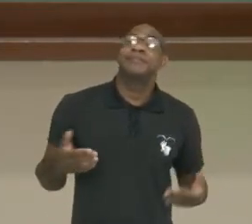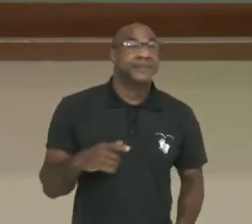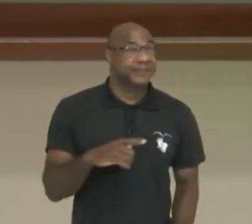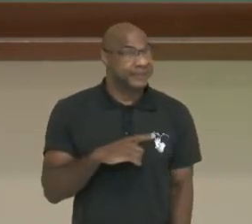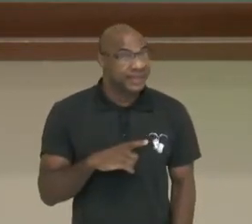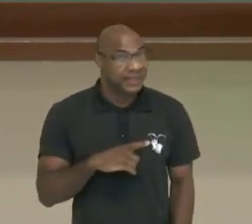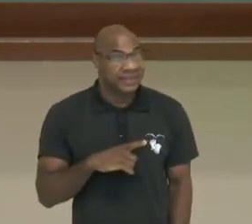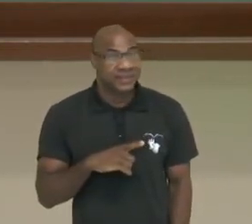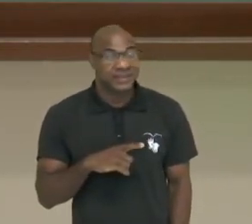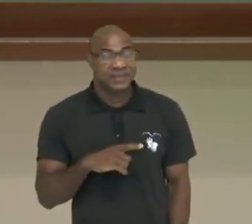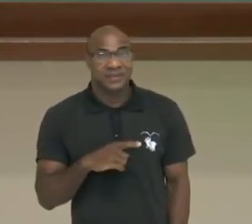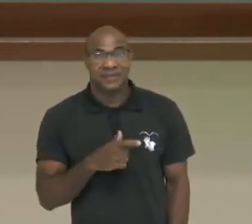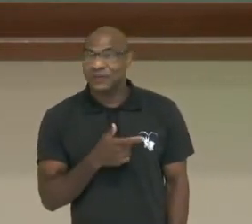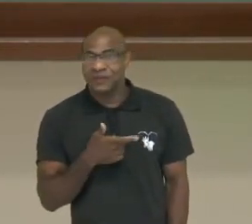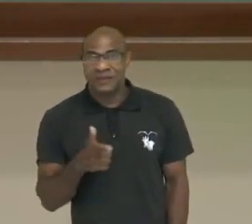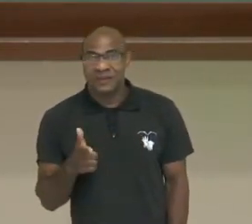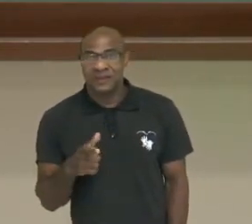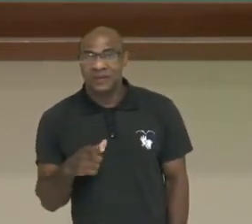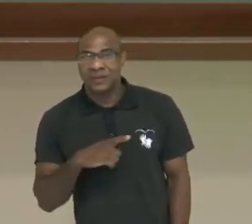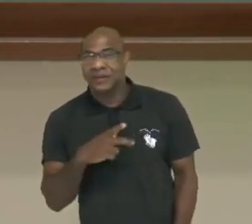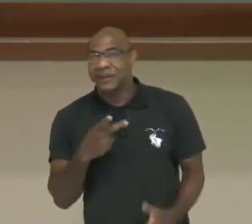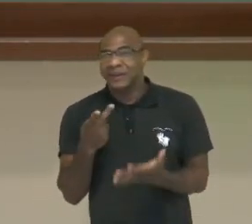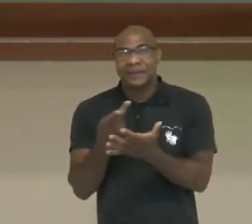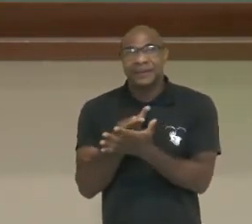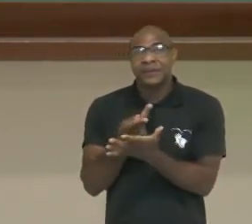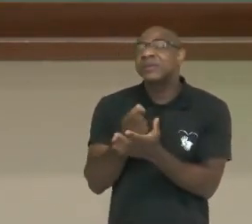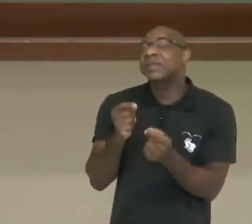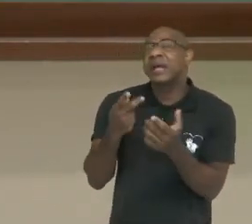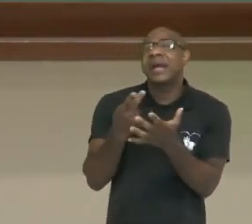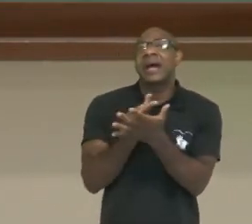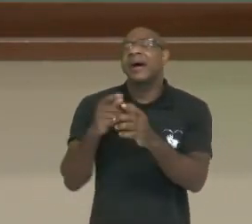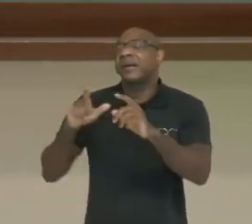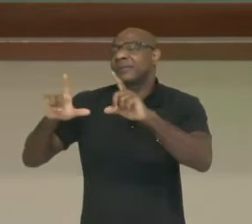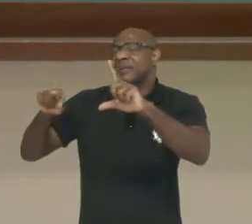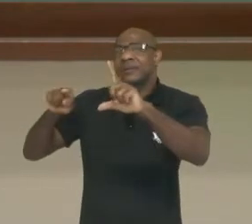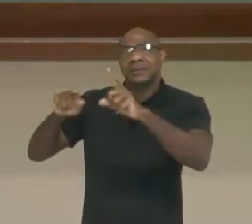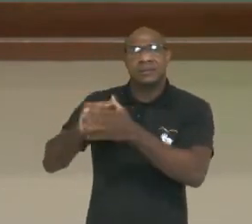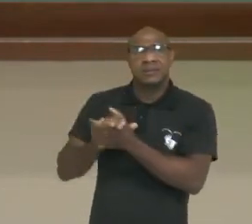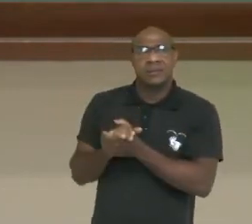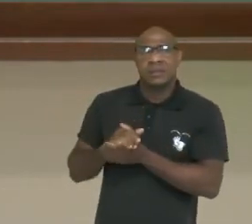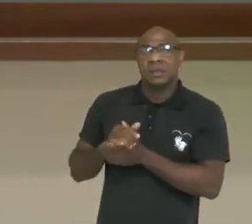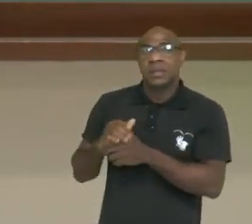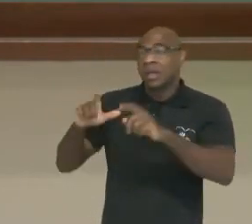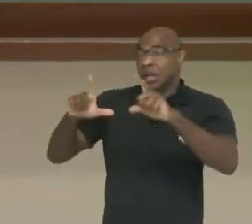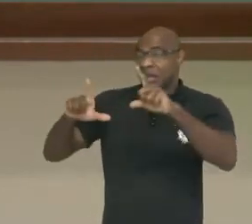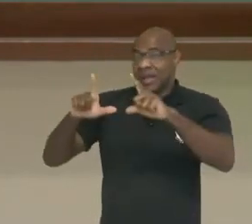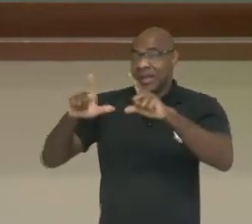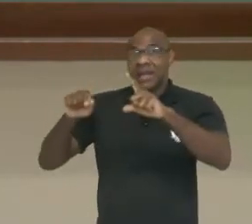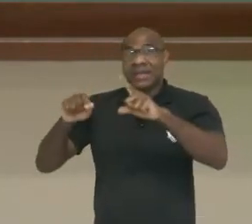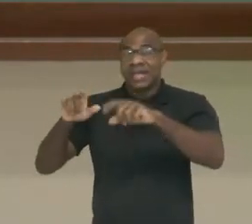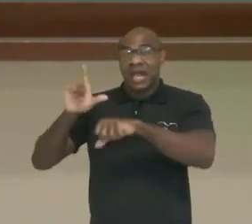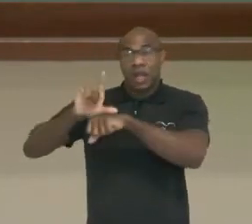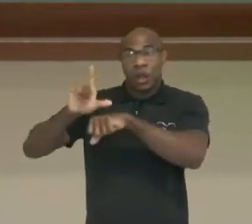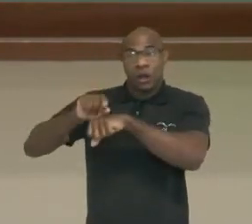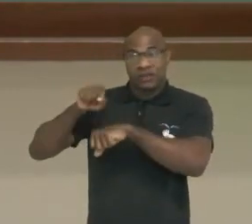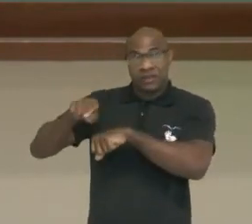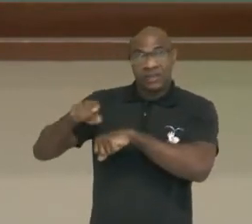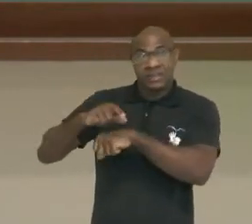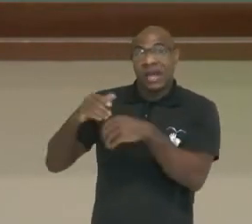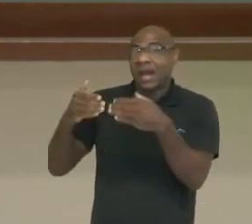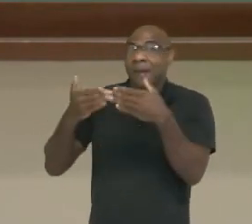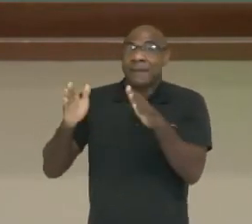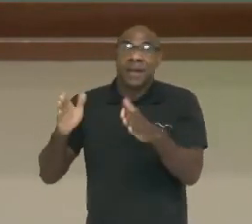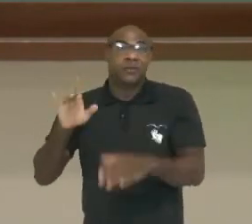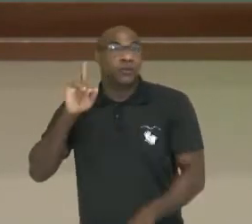não uma incoerência? Afinal de contas, a placa está dizendo que aquele estabelecimento comercial está aberto todos